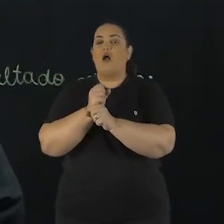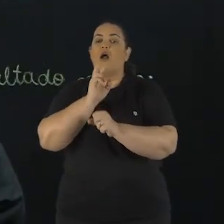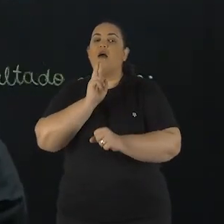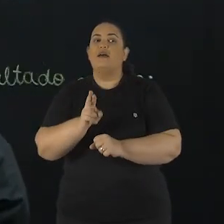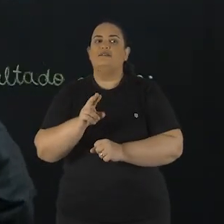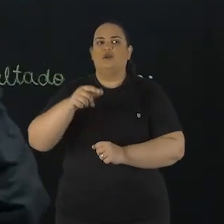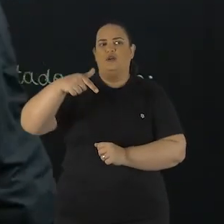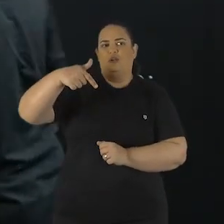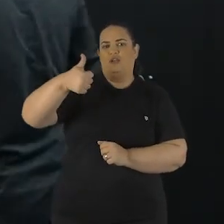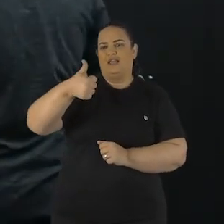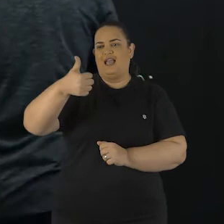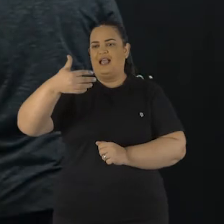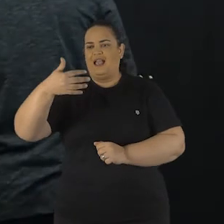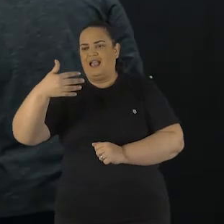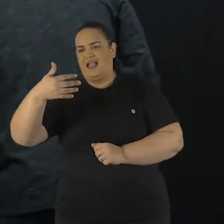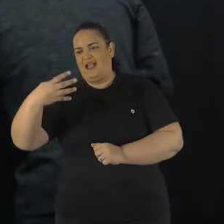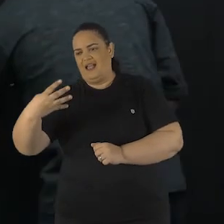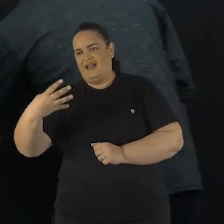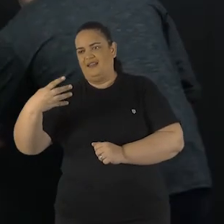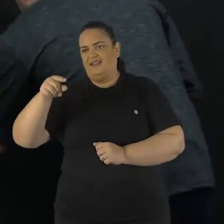14,7.